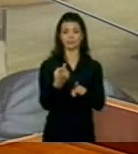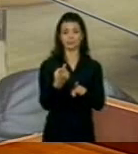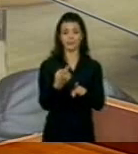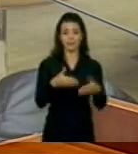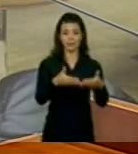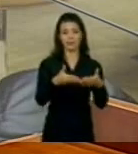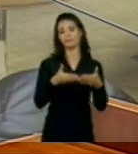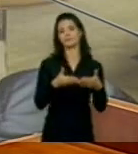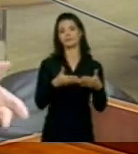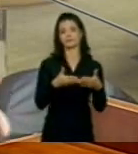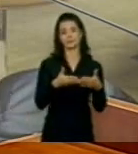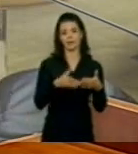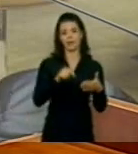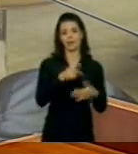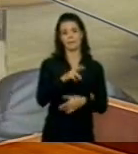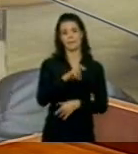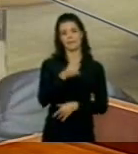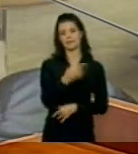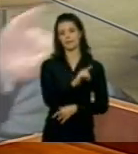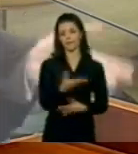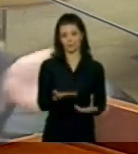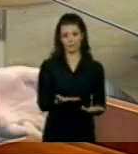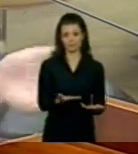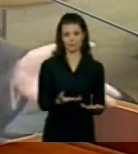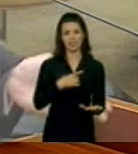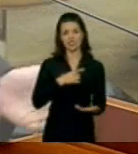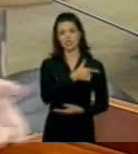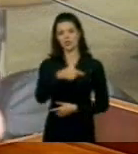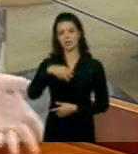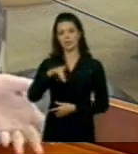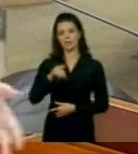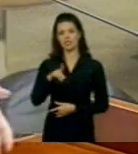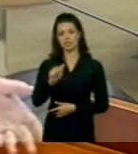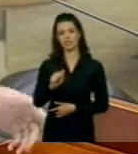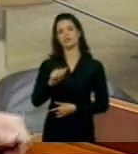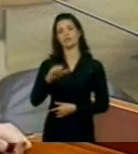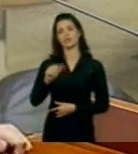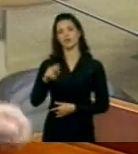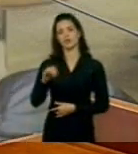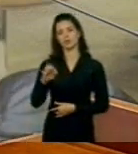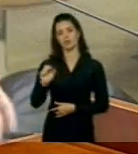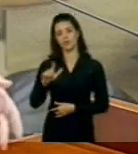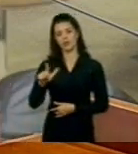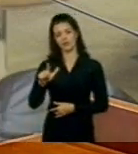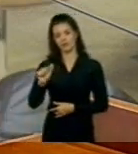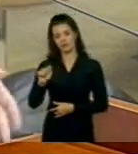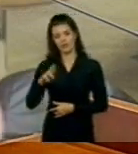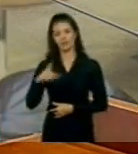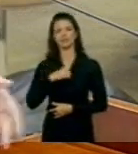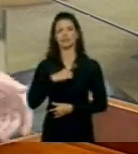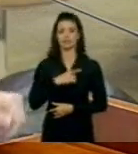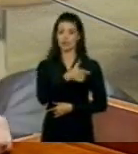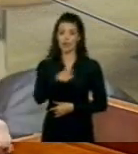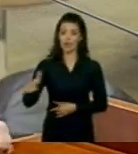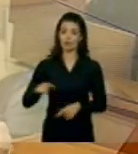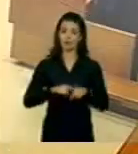cautelar penal pessoal eram as prisões. Havia medidas cautelares reais, mas as pessoais eram as prisões. Então, o Constituinte usou tecnicamente